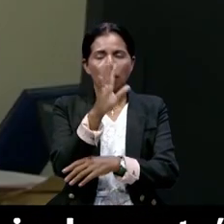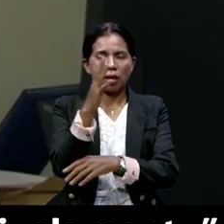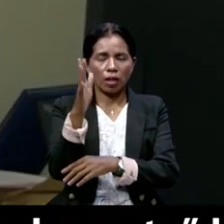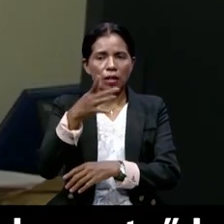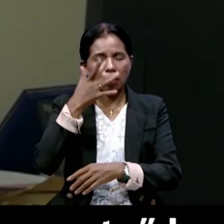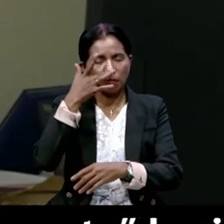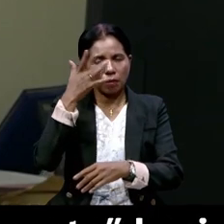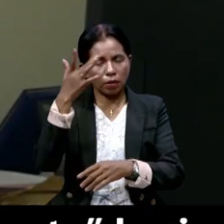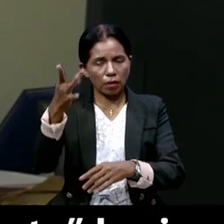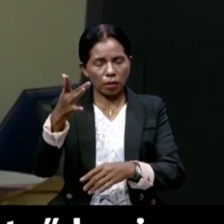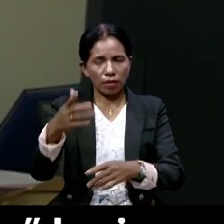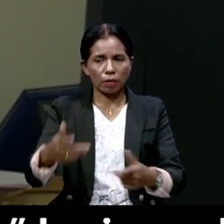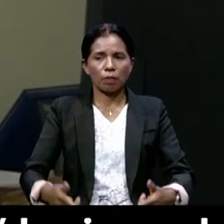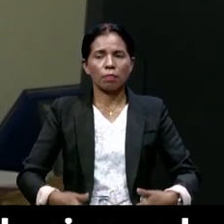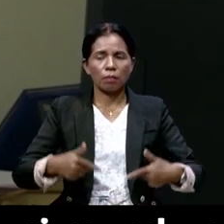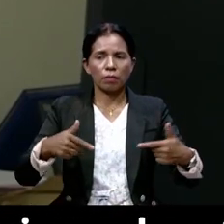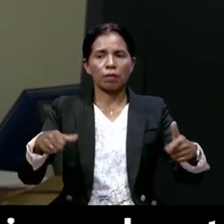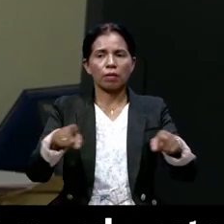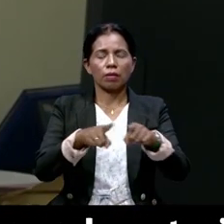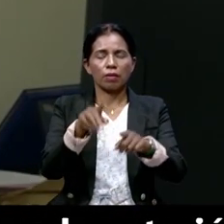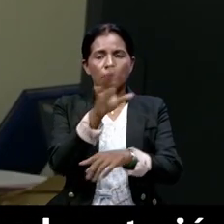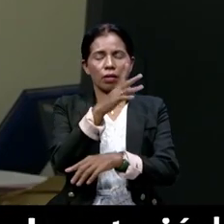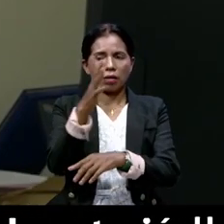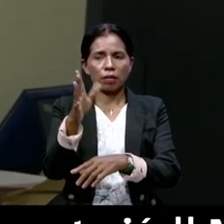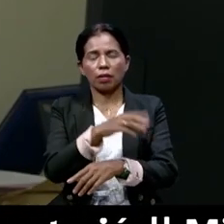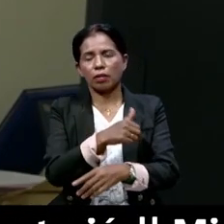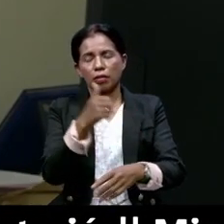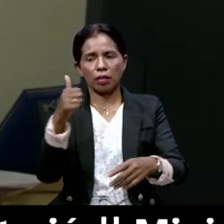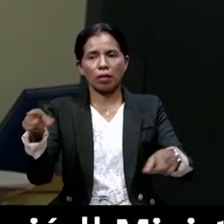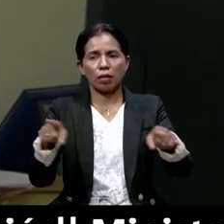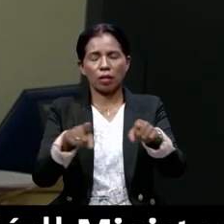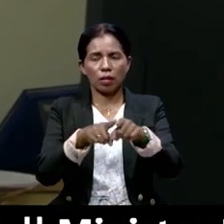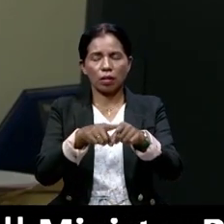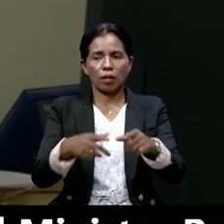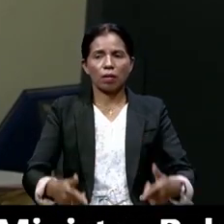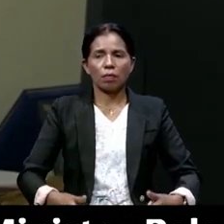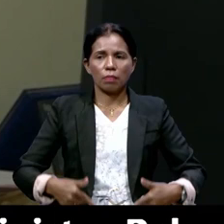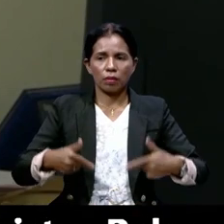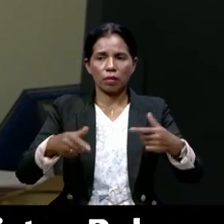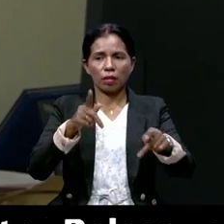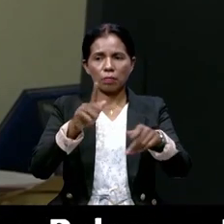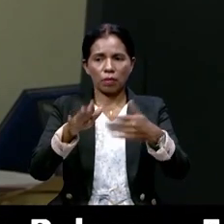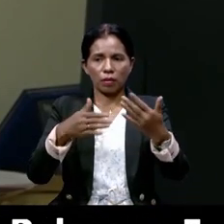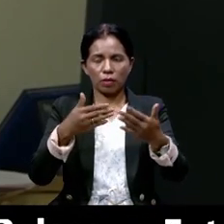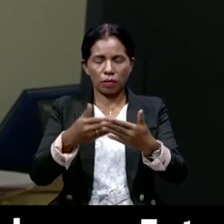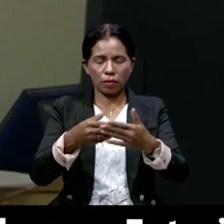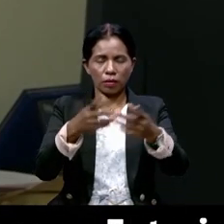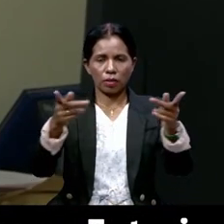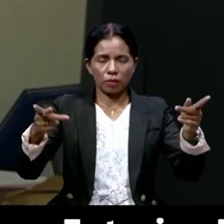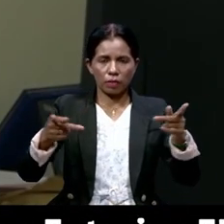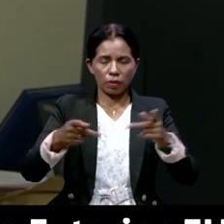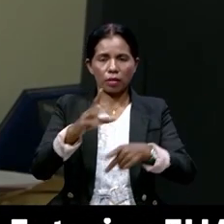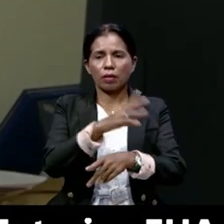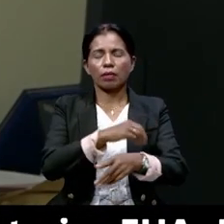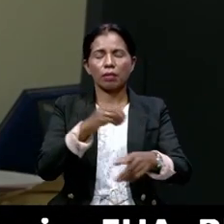mac muris natural, no nomos ai Cameli, balu nebe mac anesa muris, iha tania comunidade sirania plan plantação rasik no